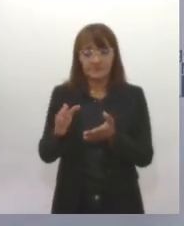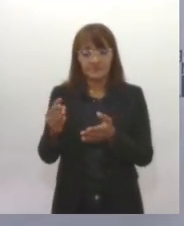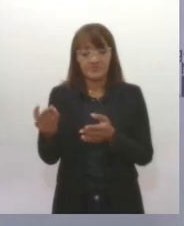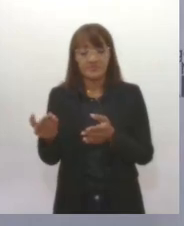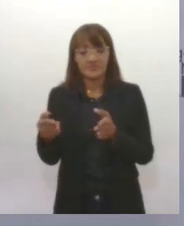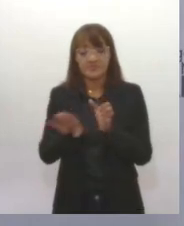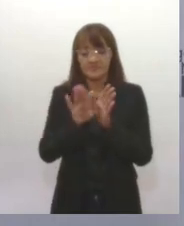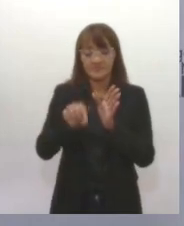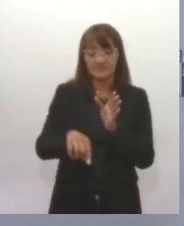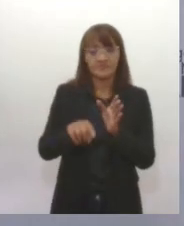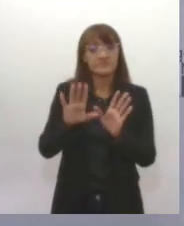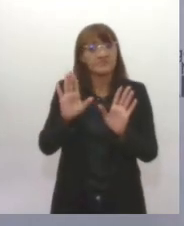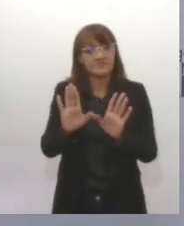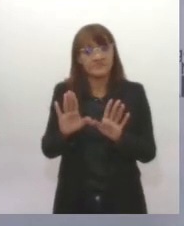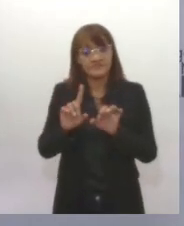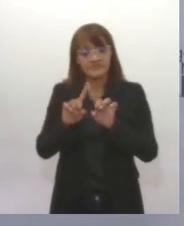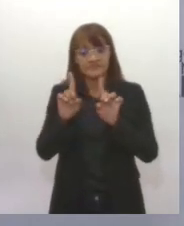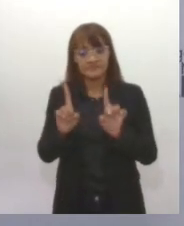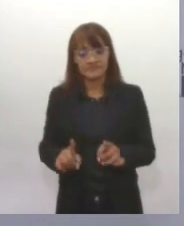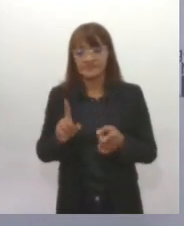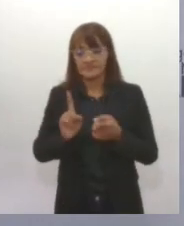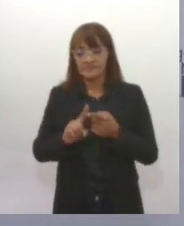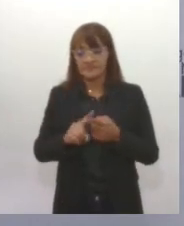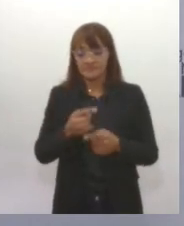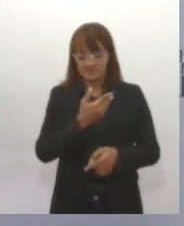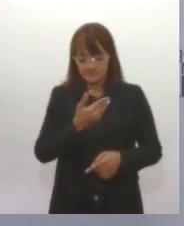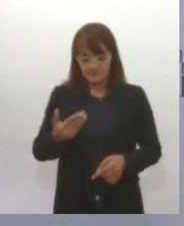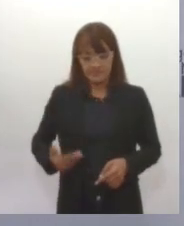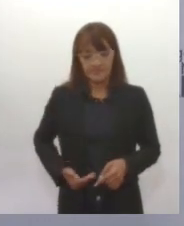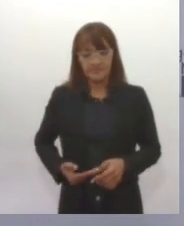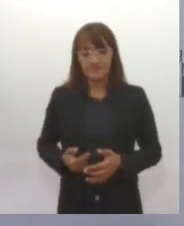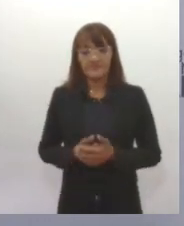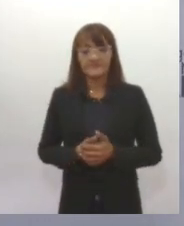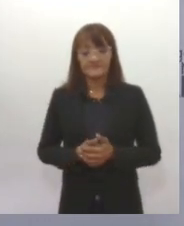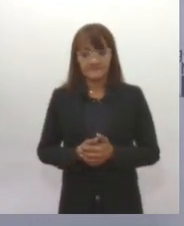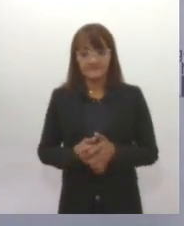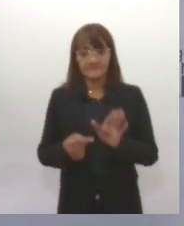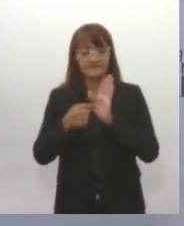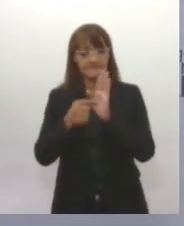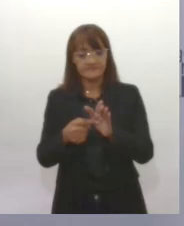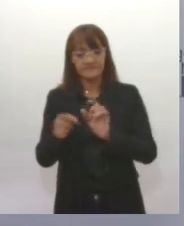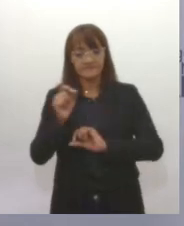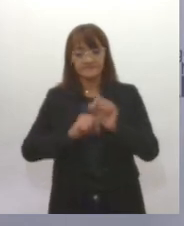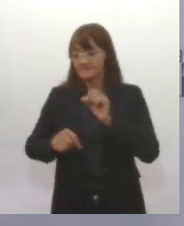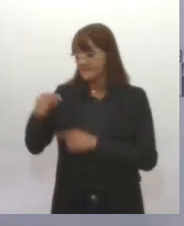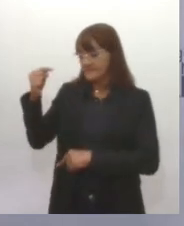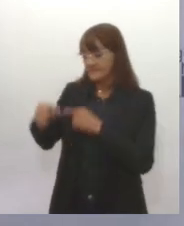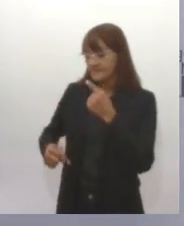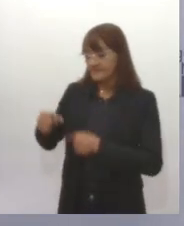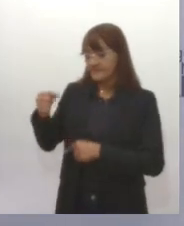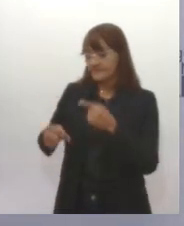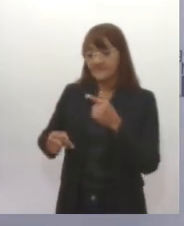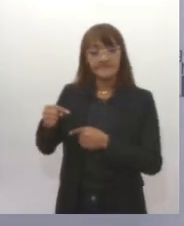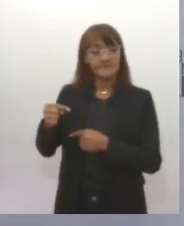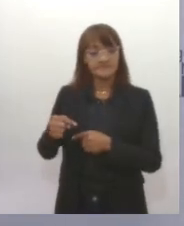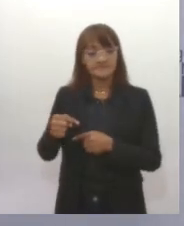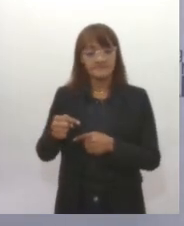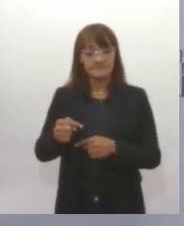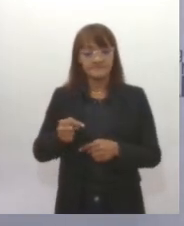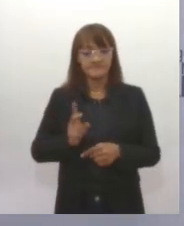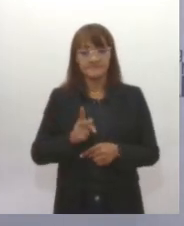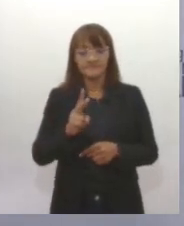né, o governo, nesse encontro, vai apresentar políticas públicas que estão sendo